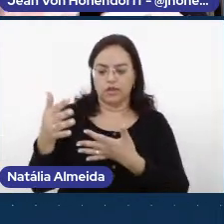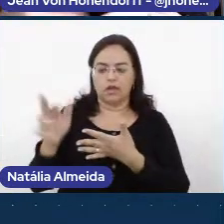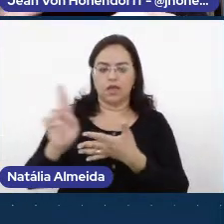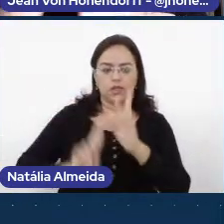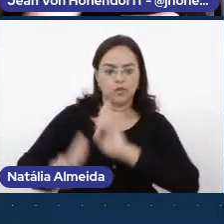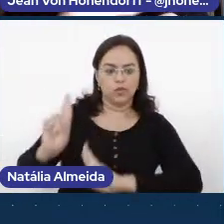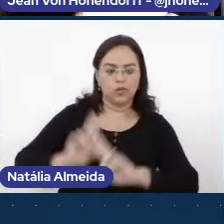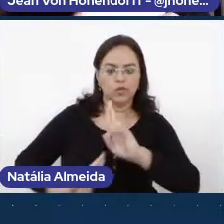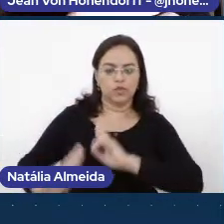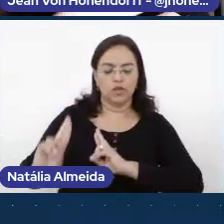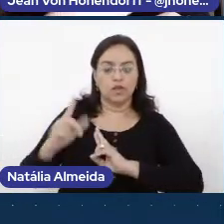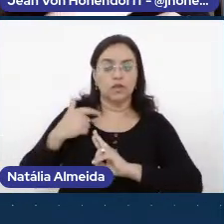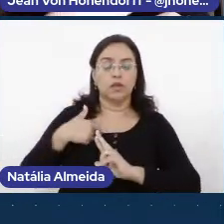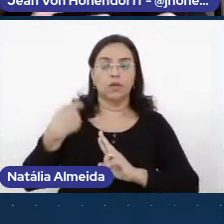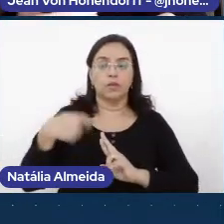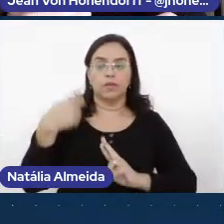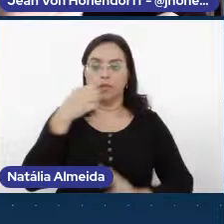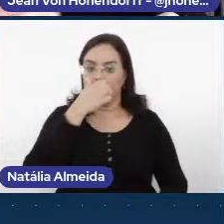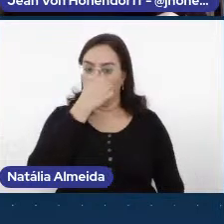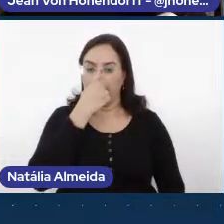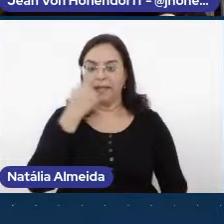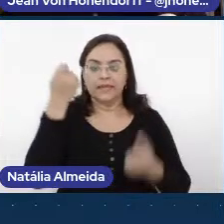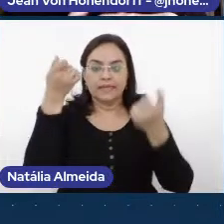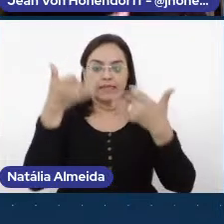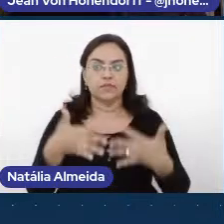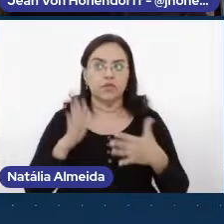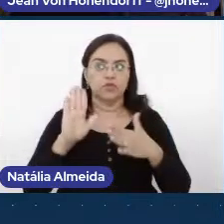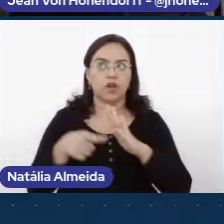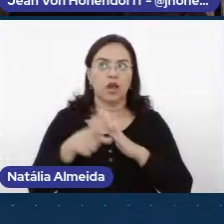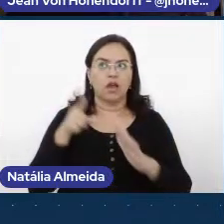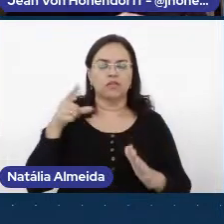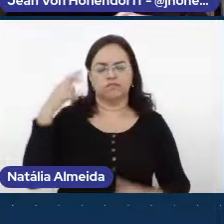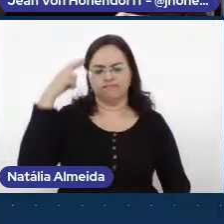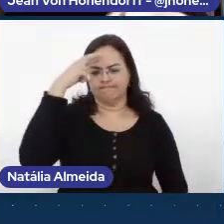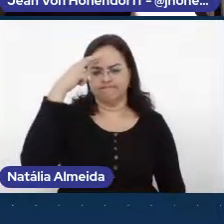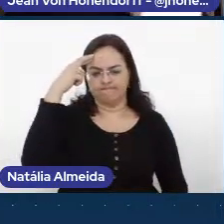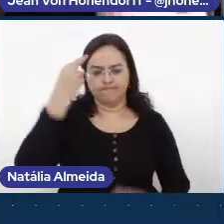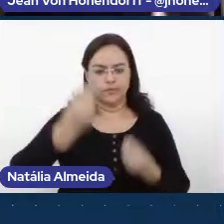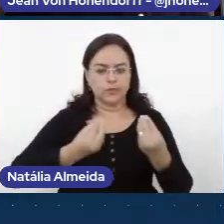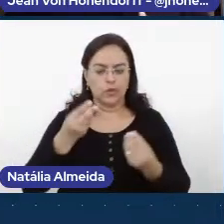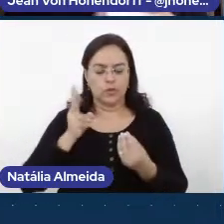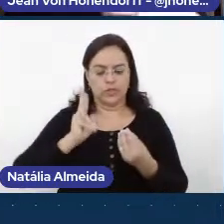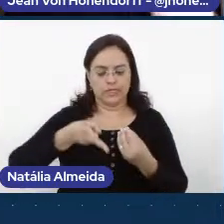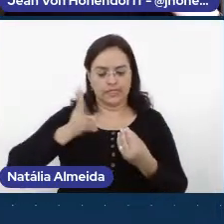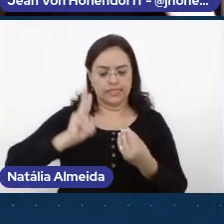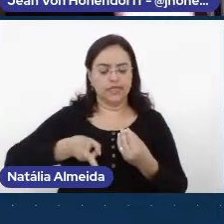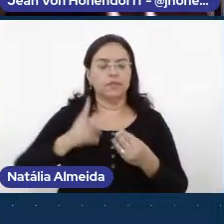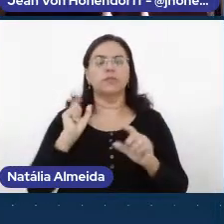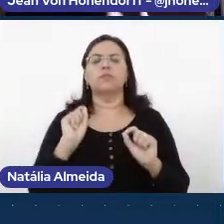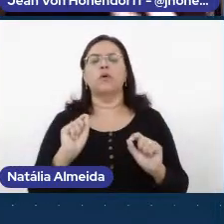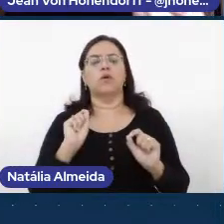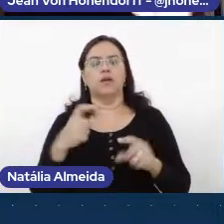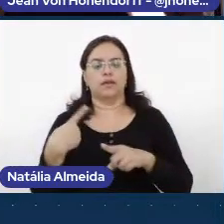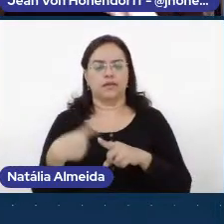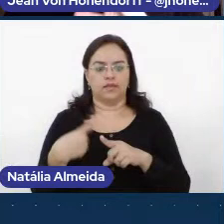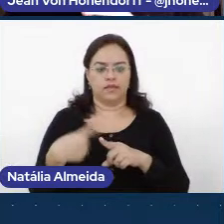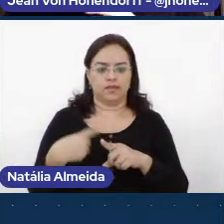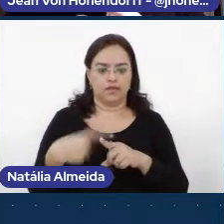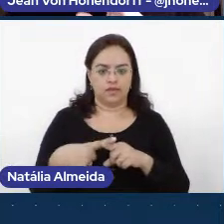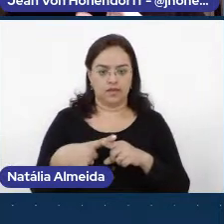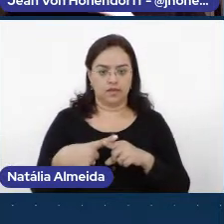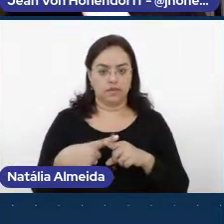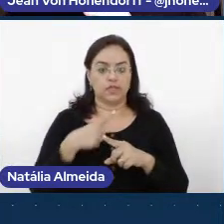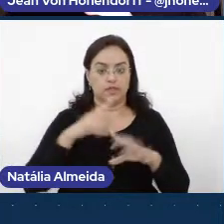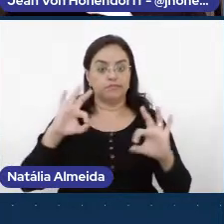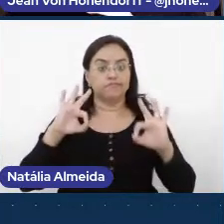ter uma, como foi falado antes, uma reflexibilidade constante. Para quê? Para que a gente tenha uma integridade, para